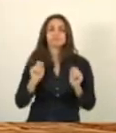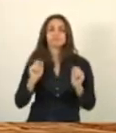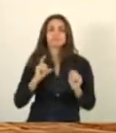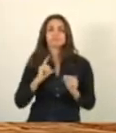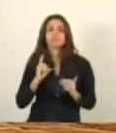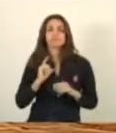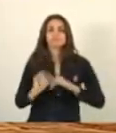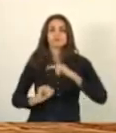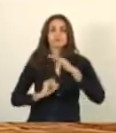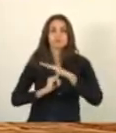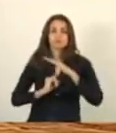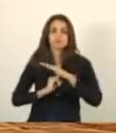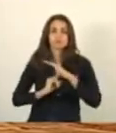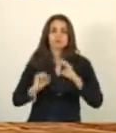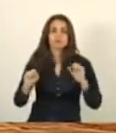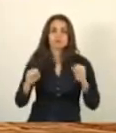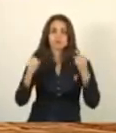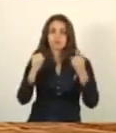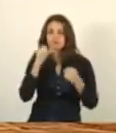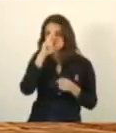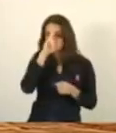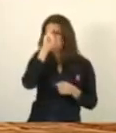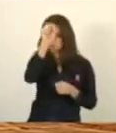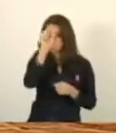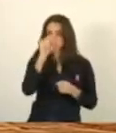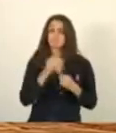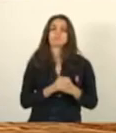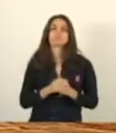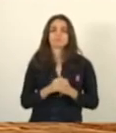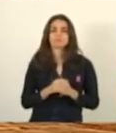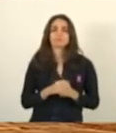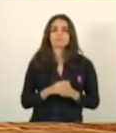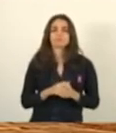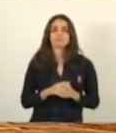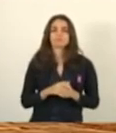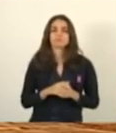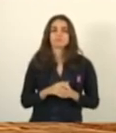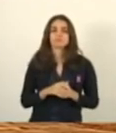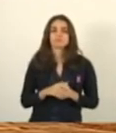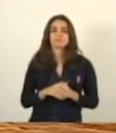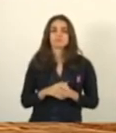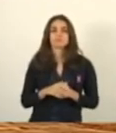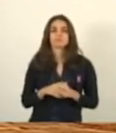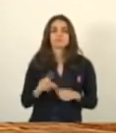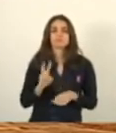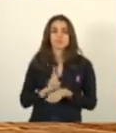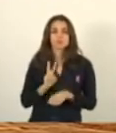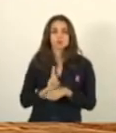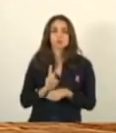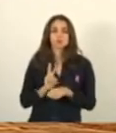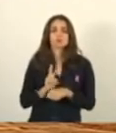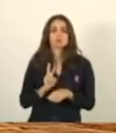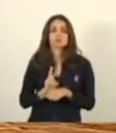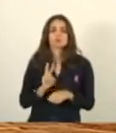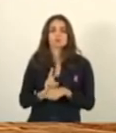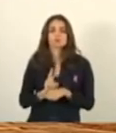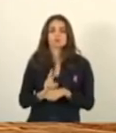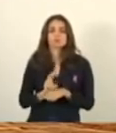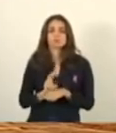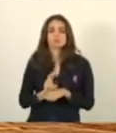mais fortes, cada vez mais robustas, que cuidam e zelam pelos